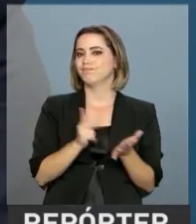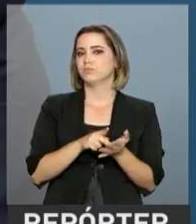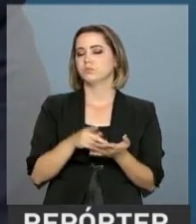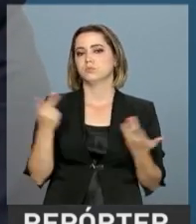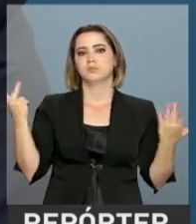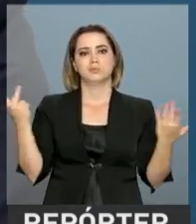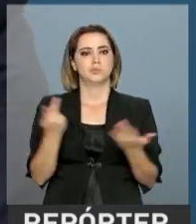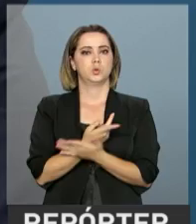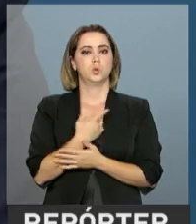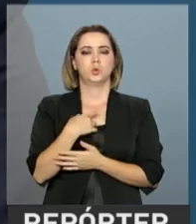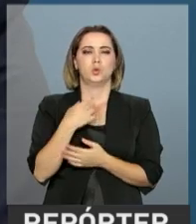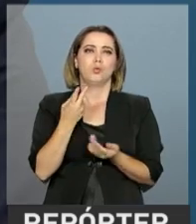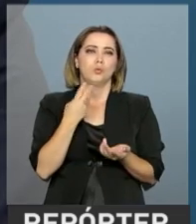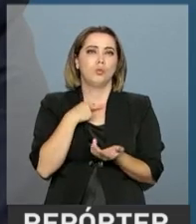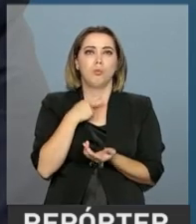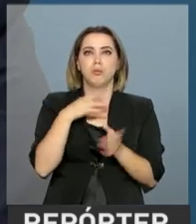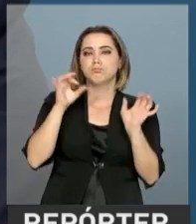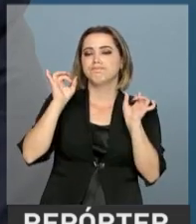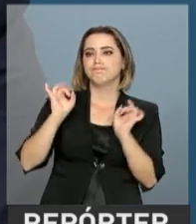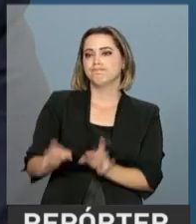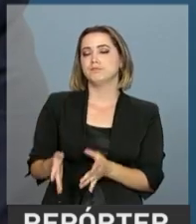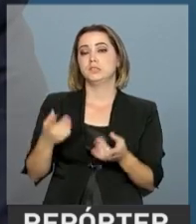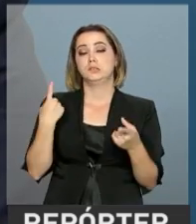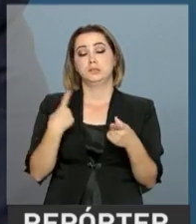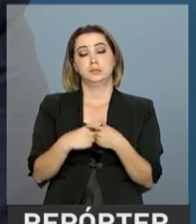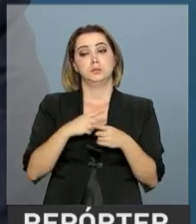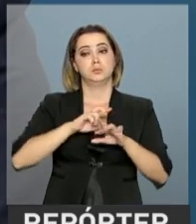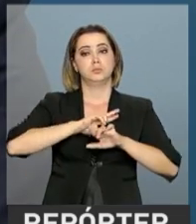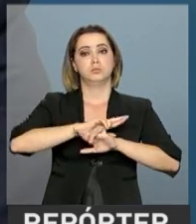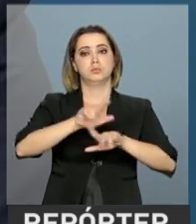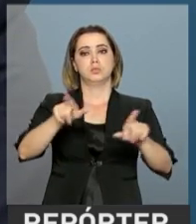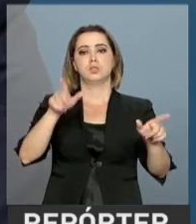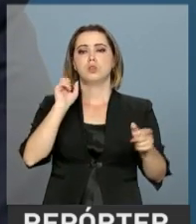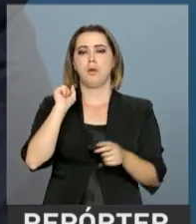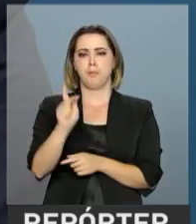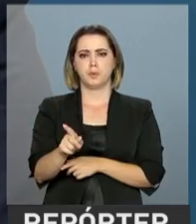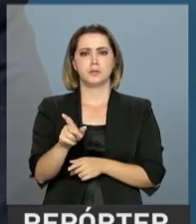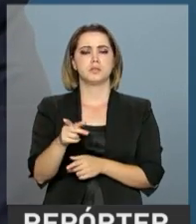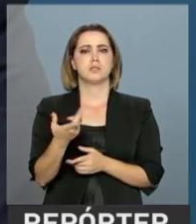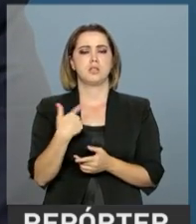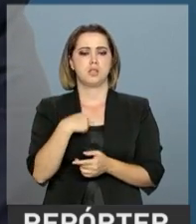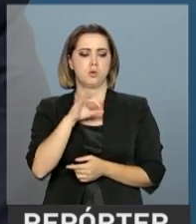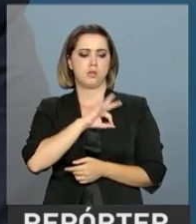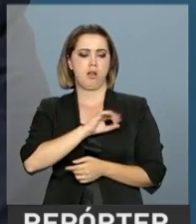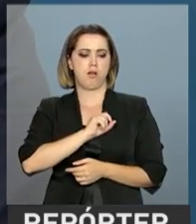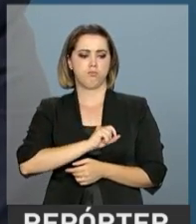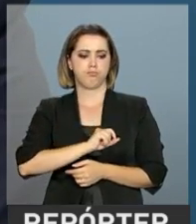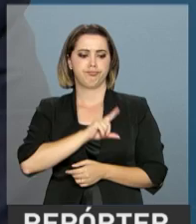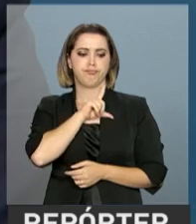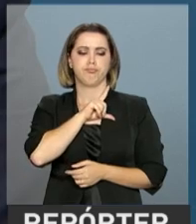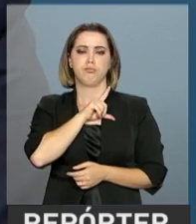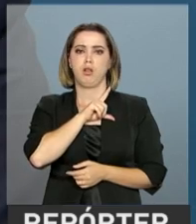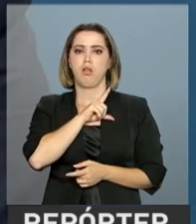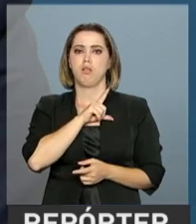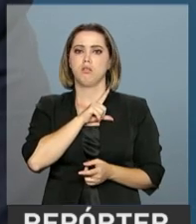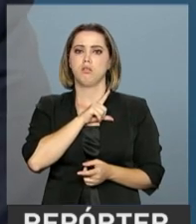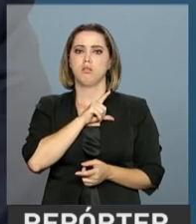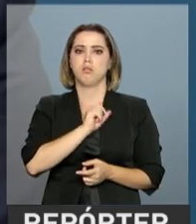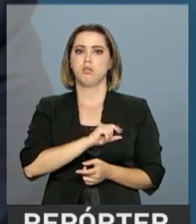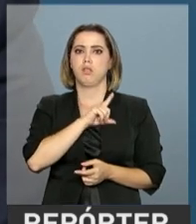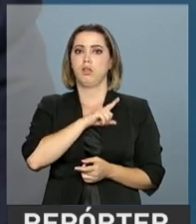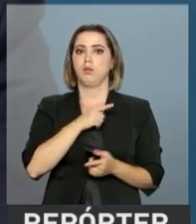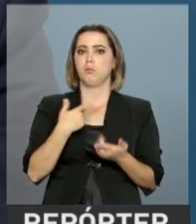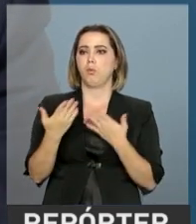ser ignorada eh Afinal muitos e muitos se aposentam e ganham mais ah no tem tempo de